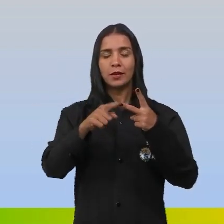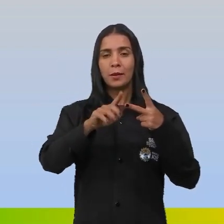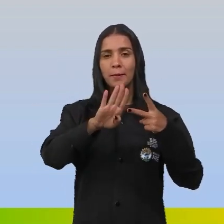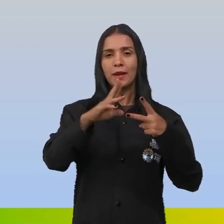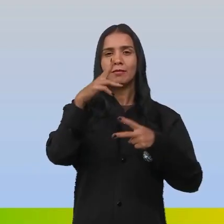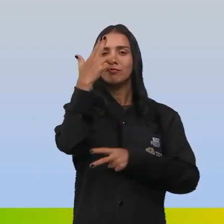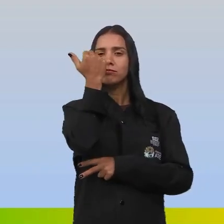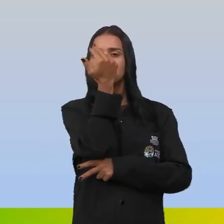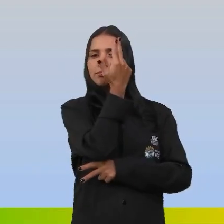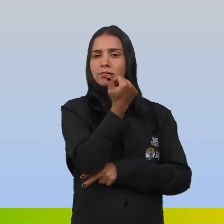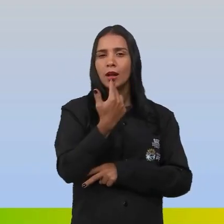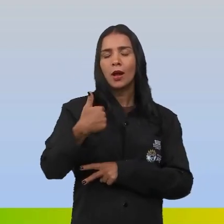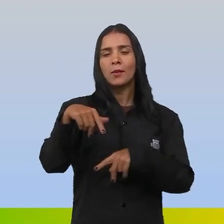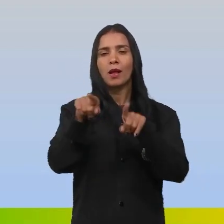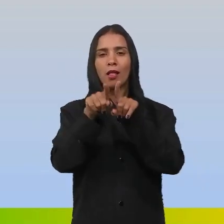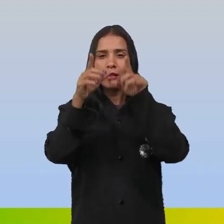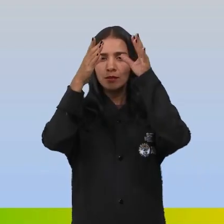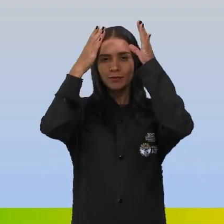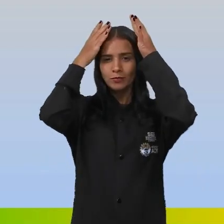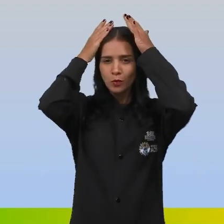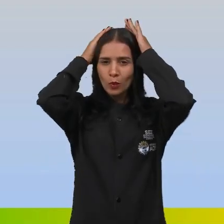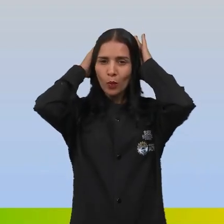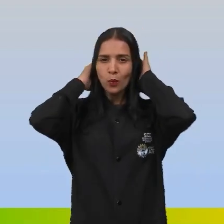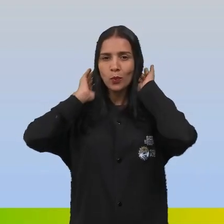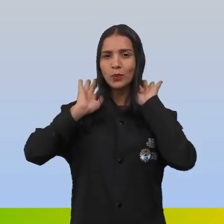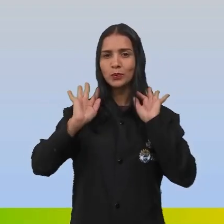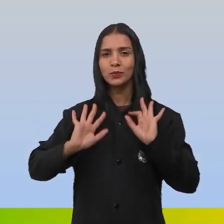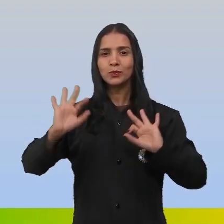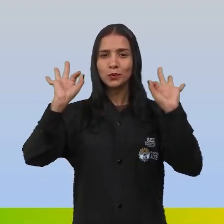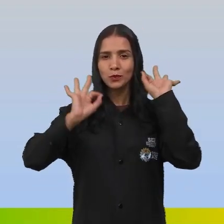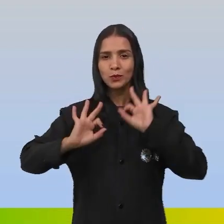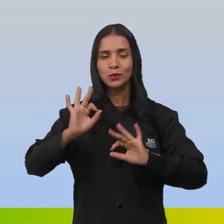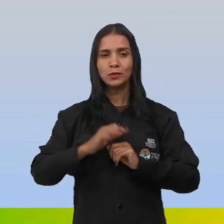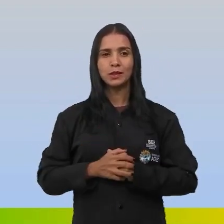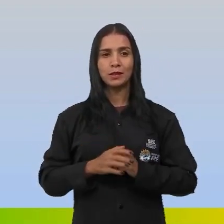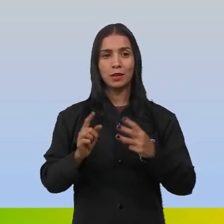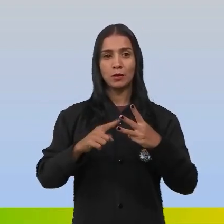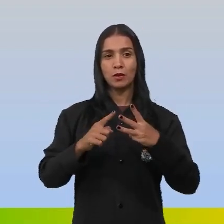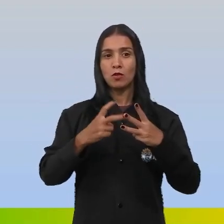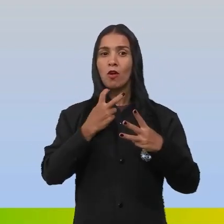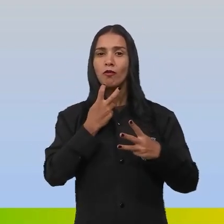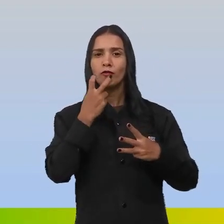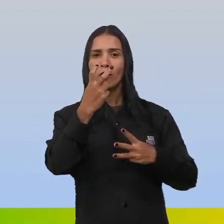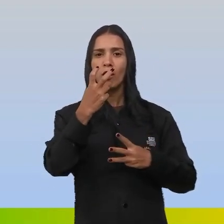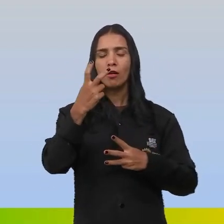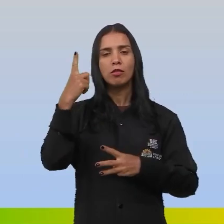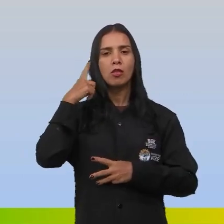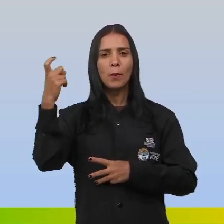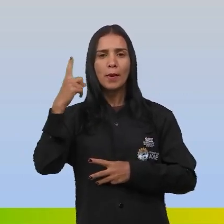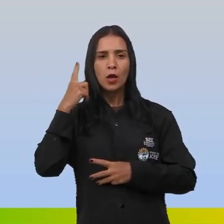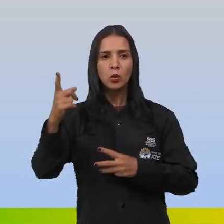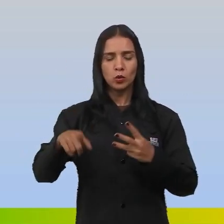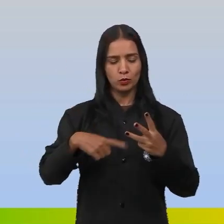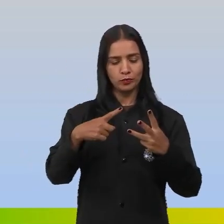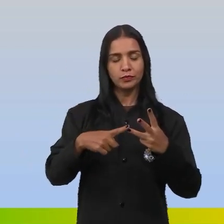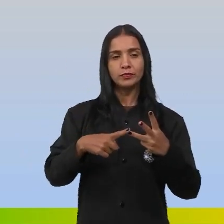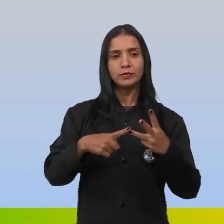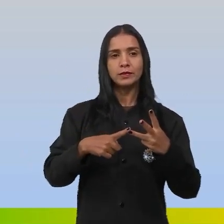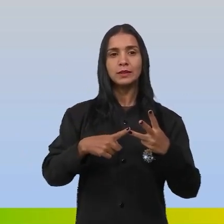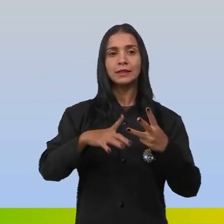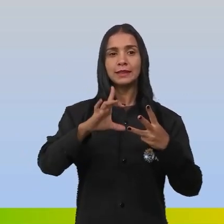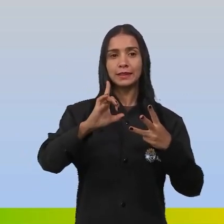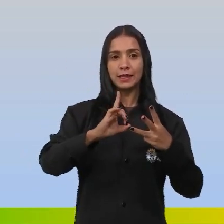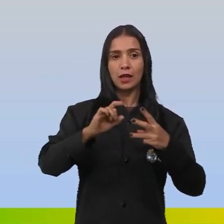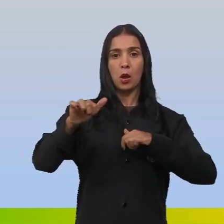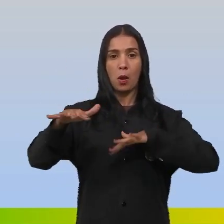e o penteado. A letra C, a entonação e o volume da voz. E a letra D, a